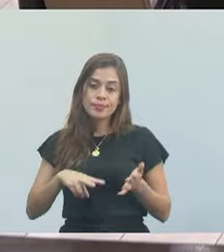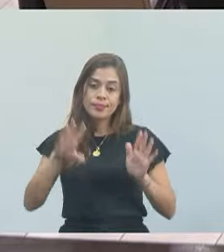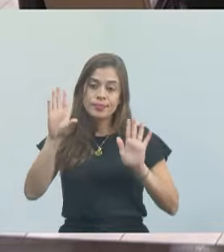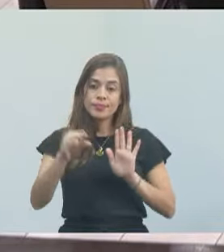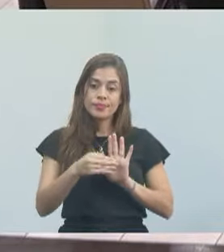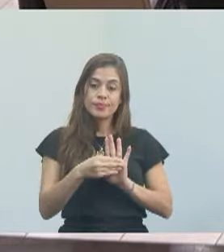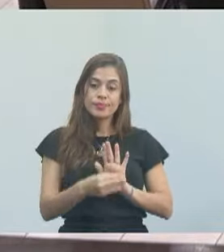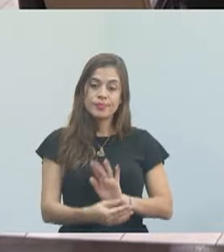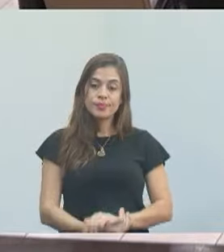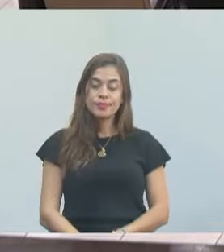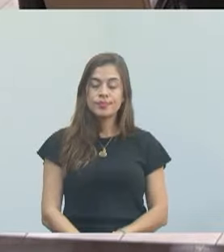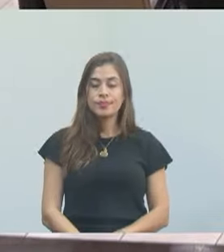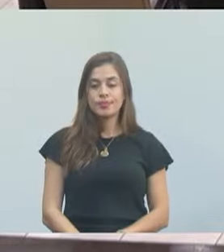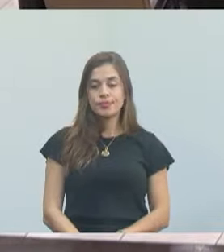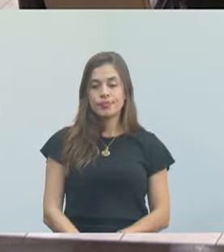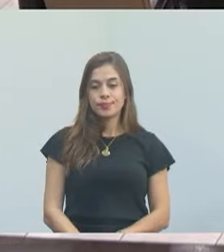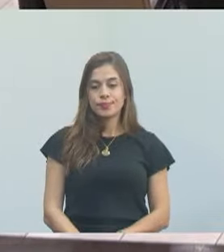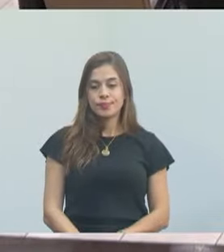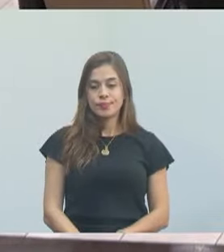emendas.